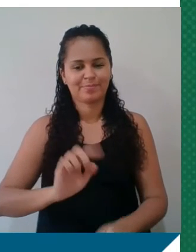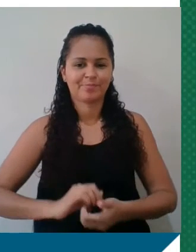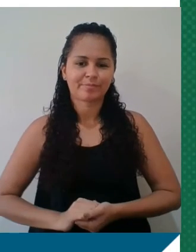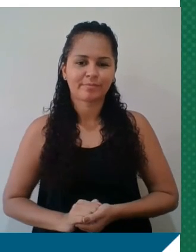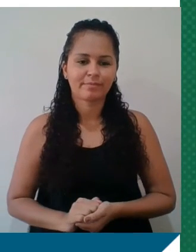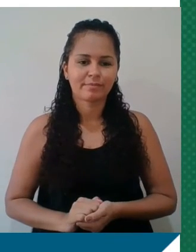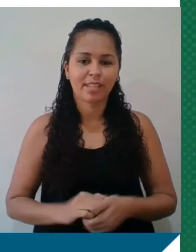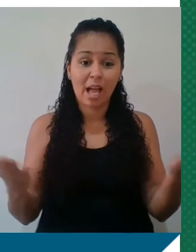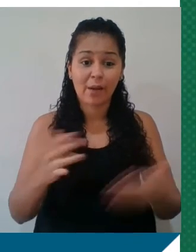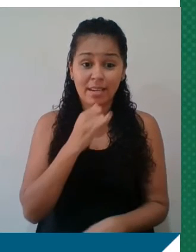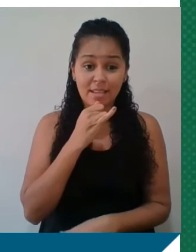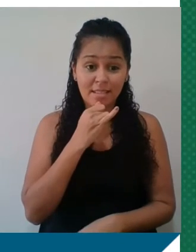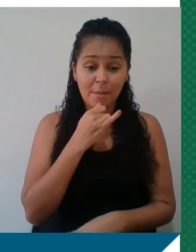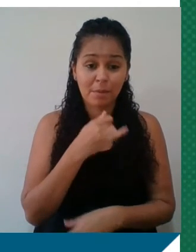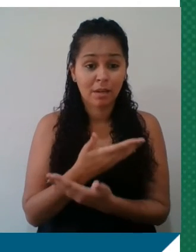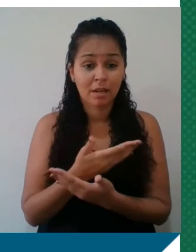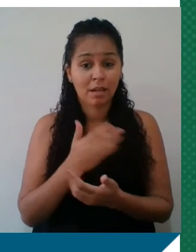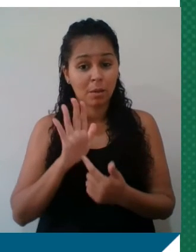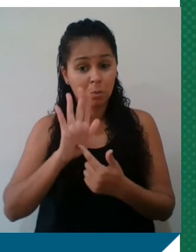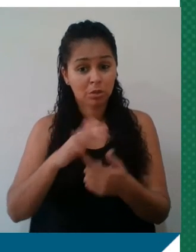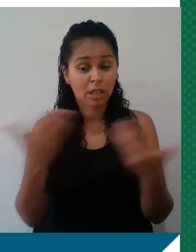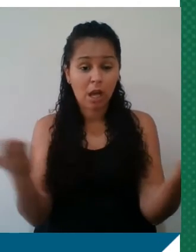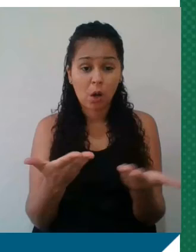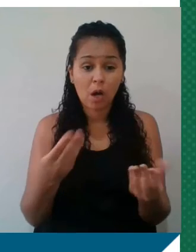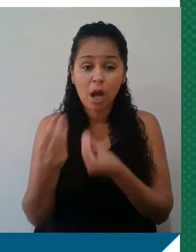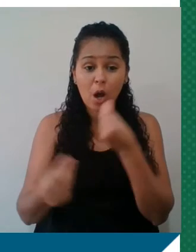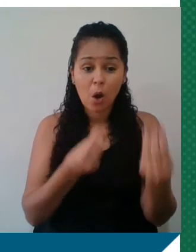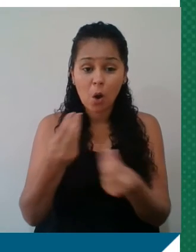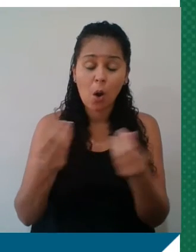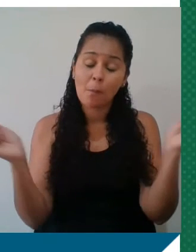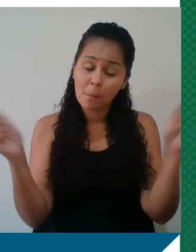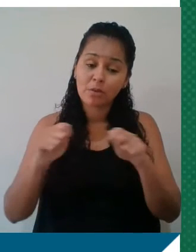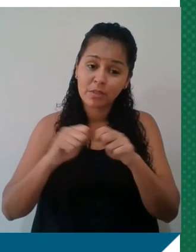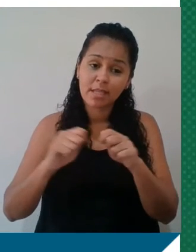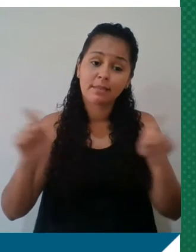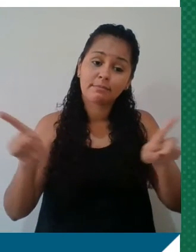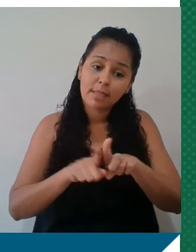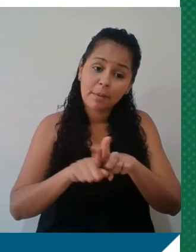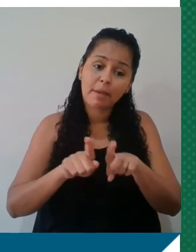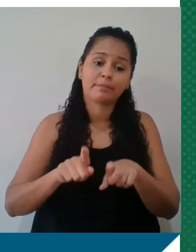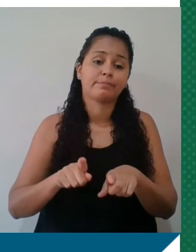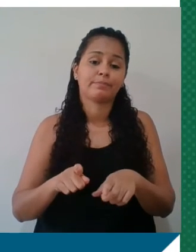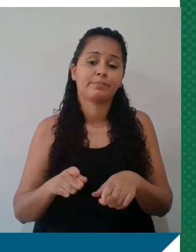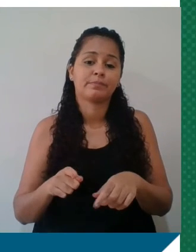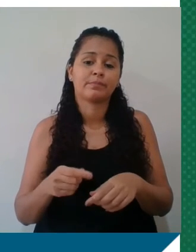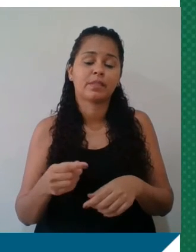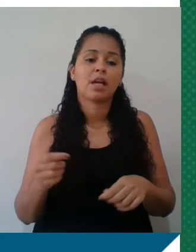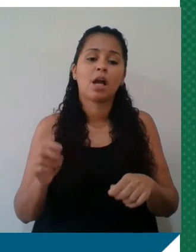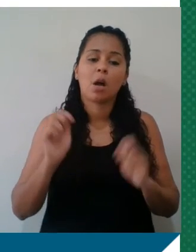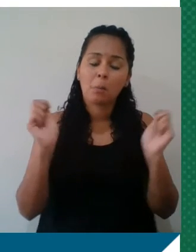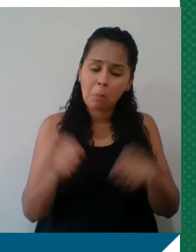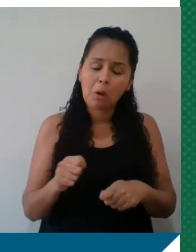E aí, trouxe um exemplo para vocês de como isso pode ser feito de outras maneiras também. Bom, vocês vão ver